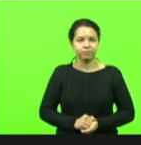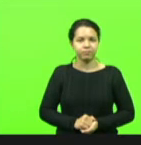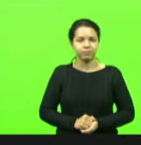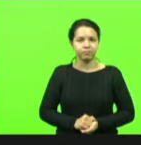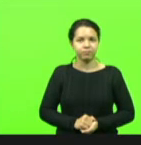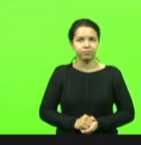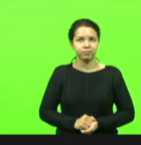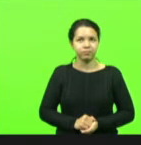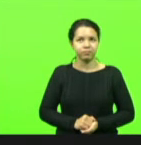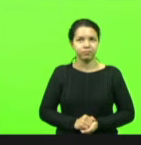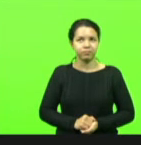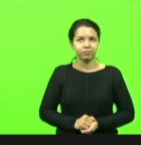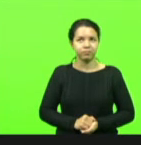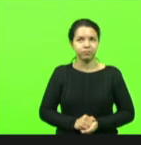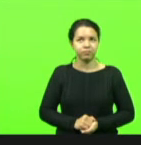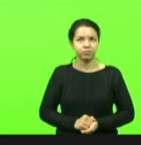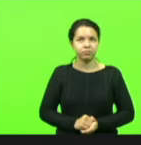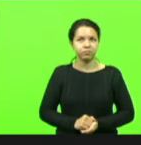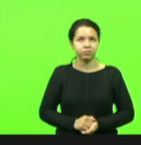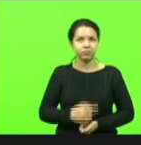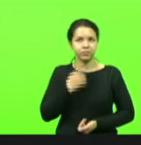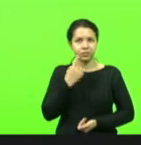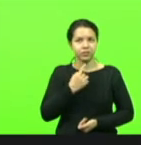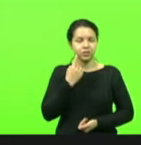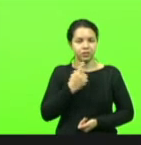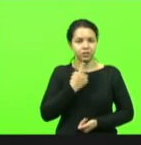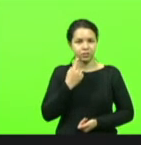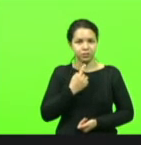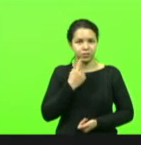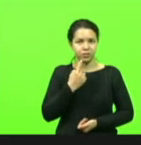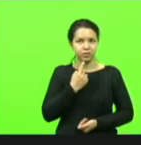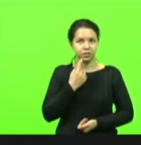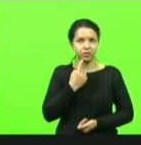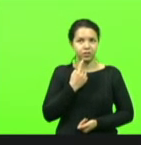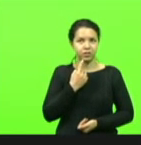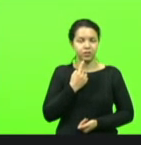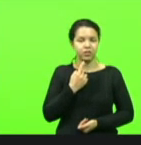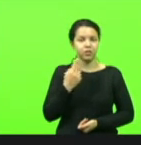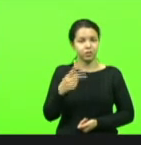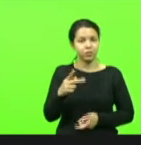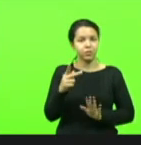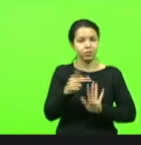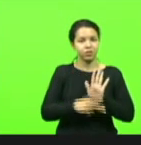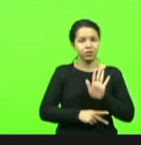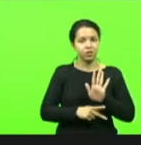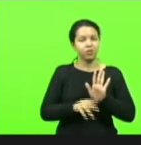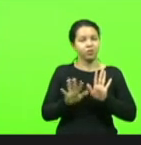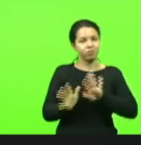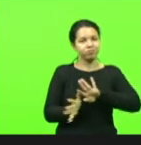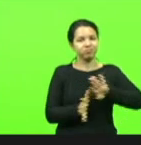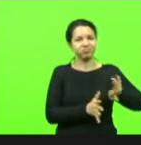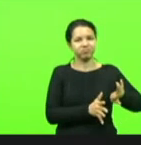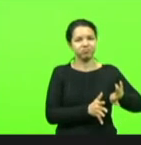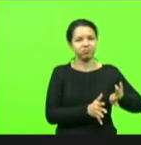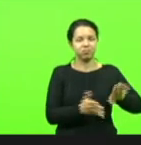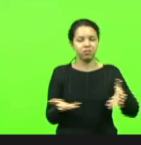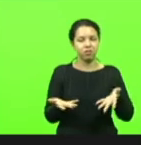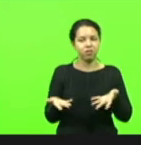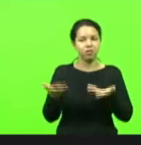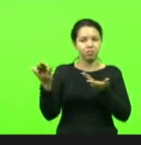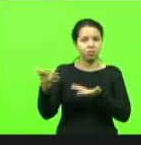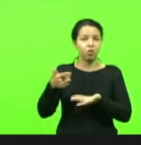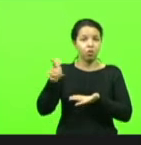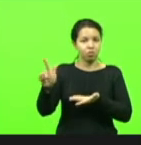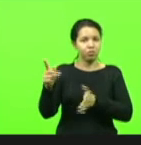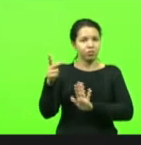o deputado eu vou deixar para trás esse seu esse seu projeto e vou passar a palavra para o